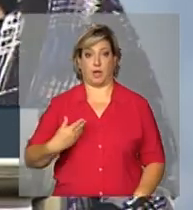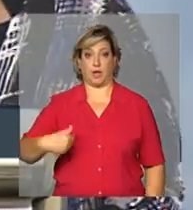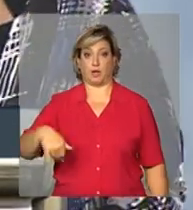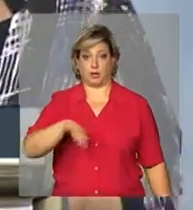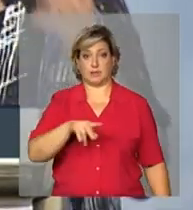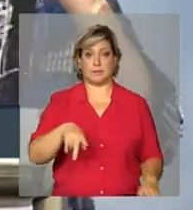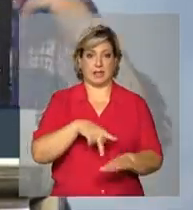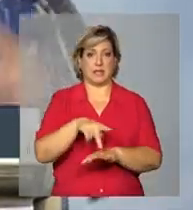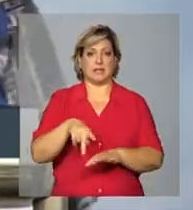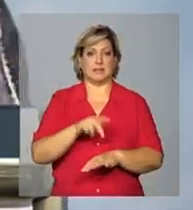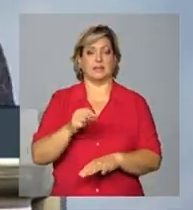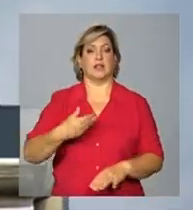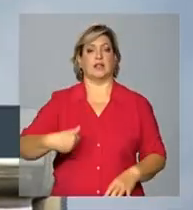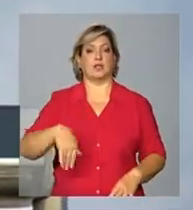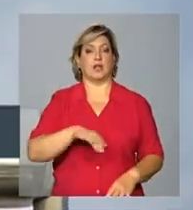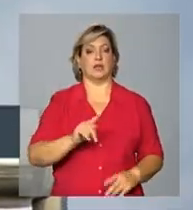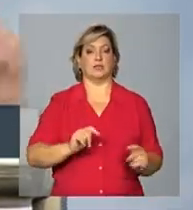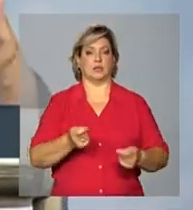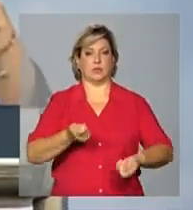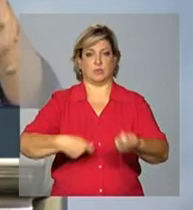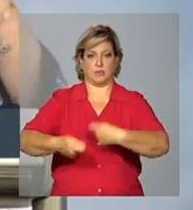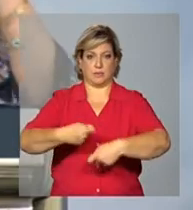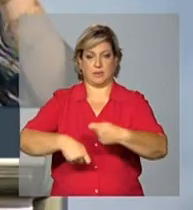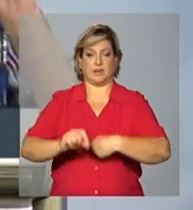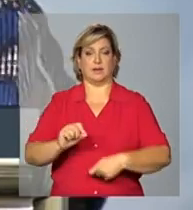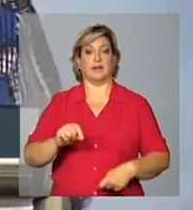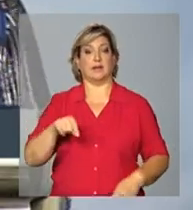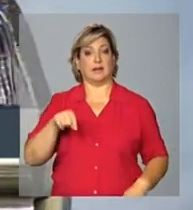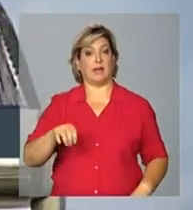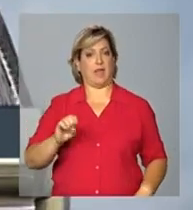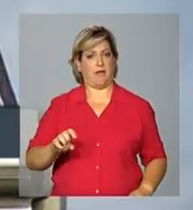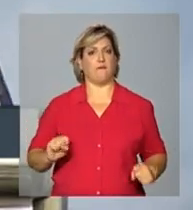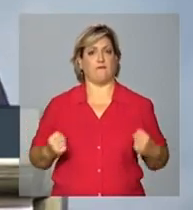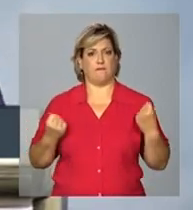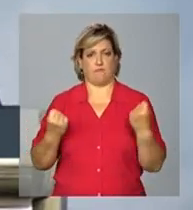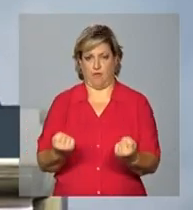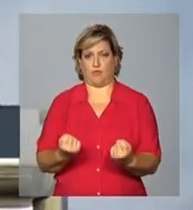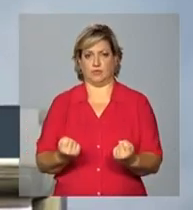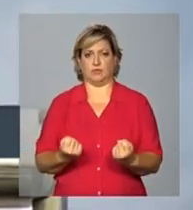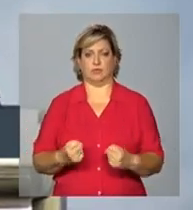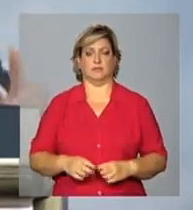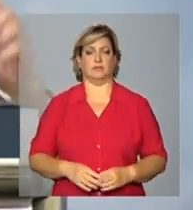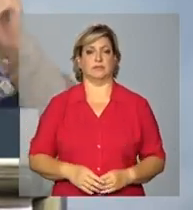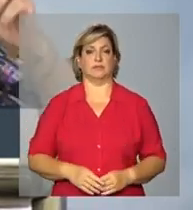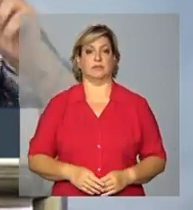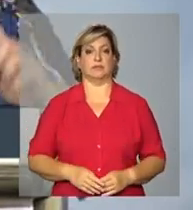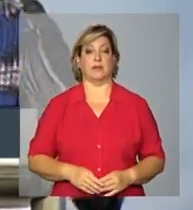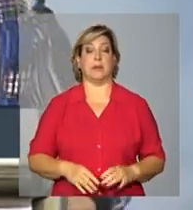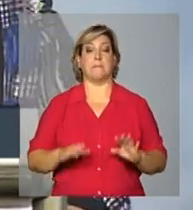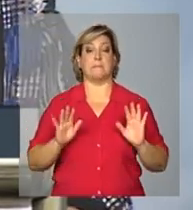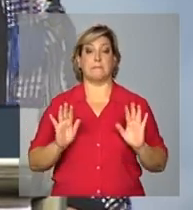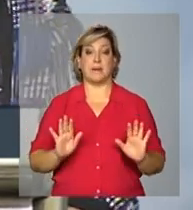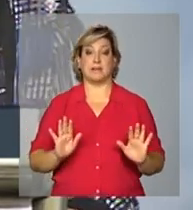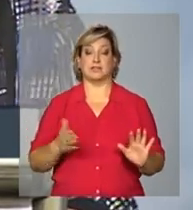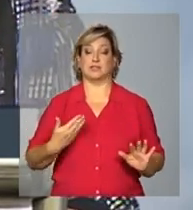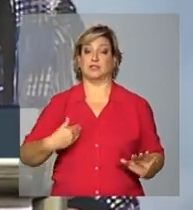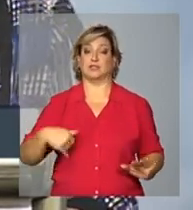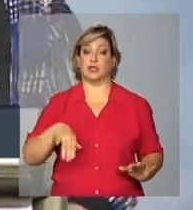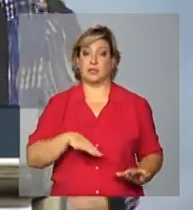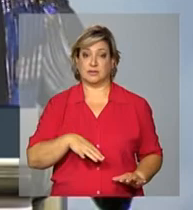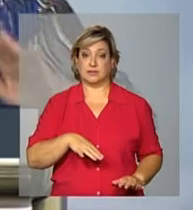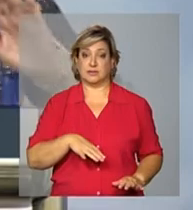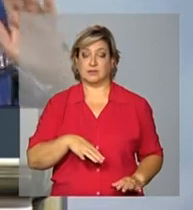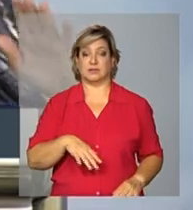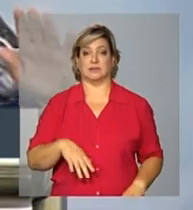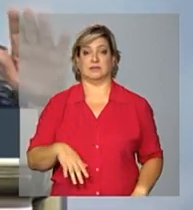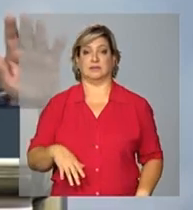país e a nossa economia é uma economia forte. Mas nós temos,